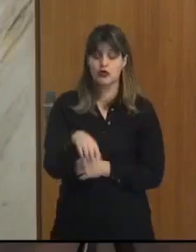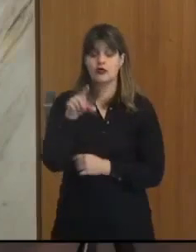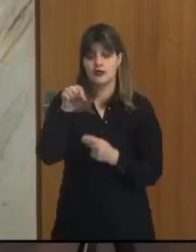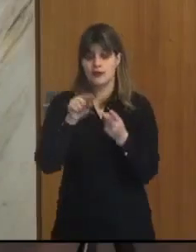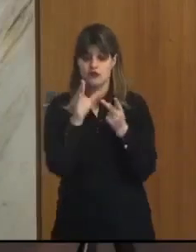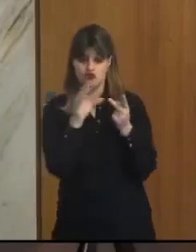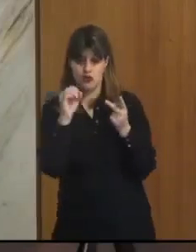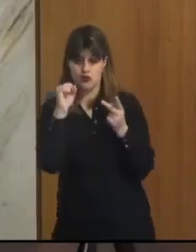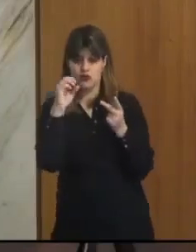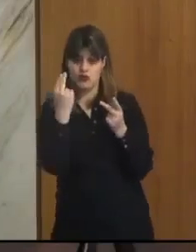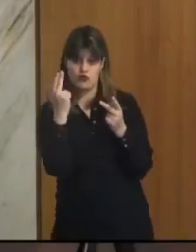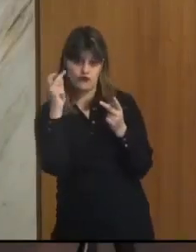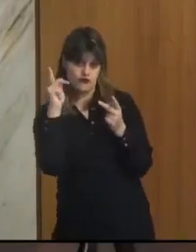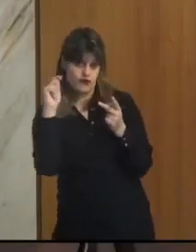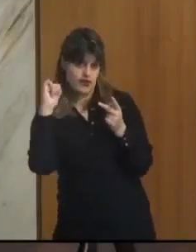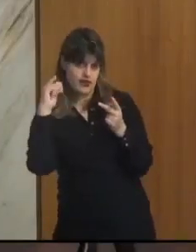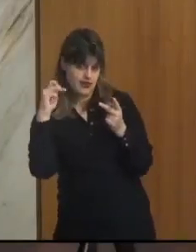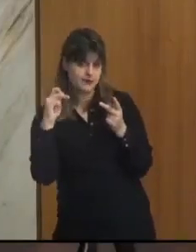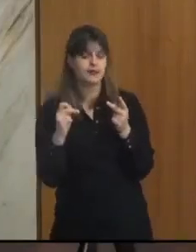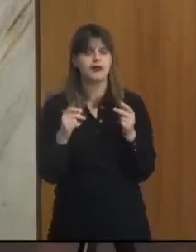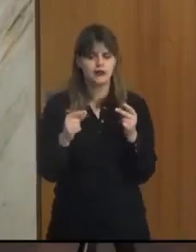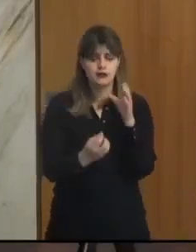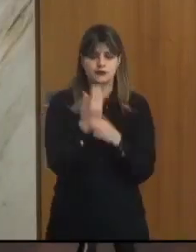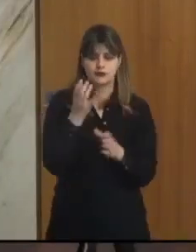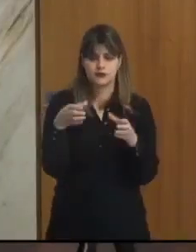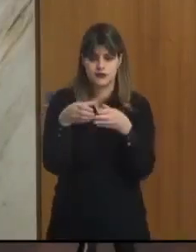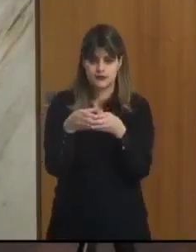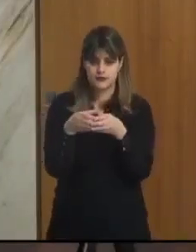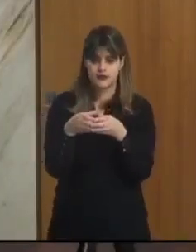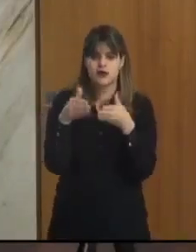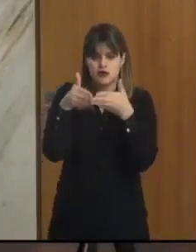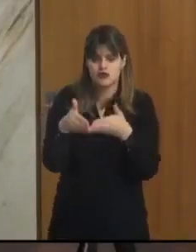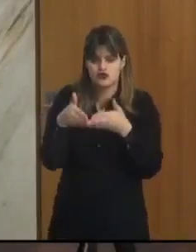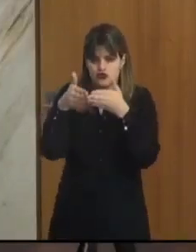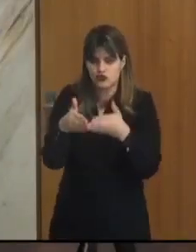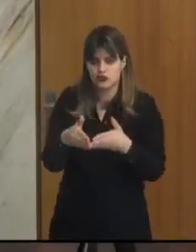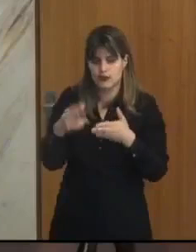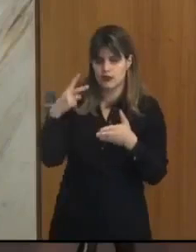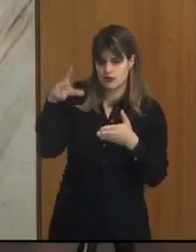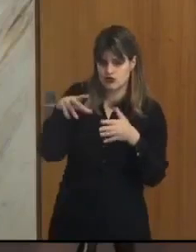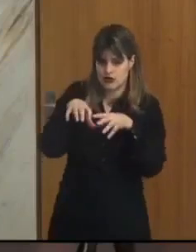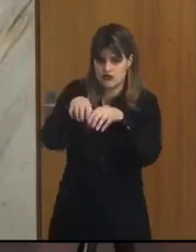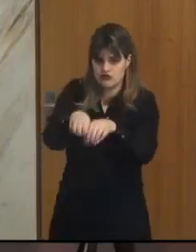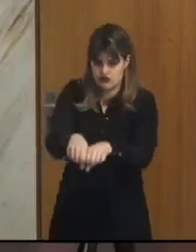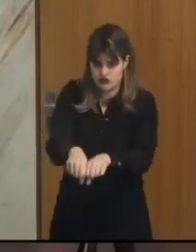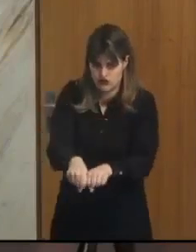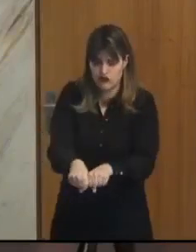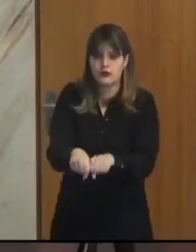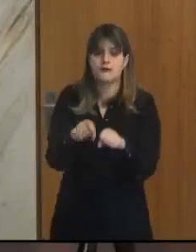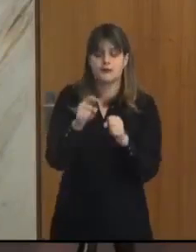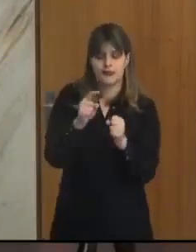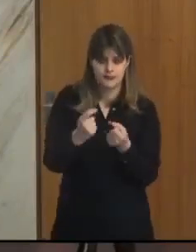Gouveia e teve a produção da Comissão Nacional para as Comemorações dos Descobrimentos Portugueses e da